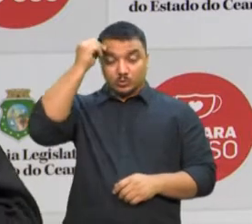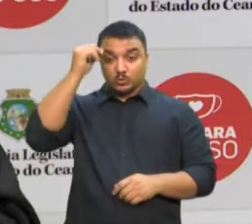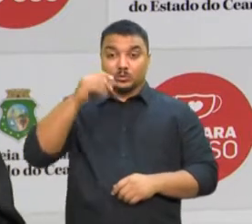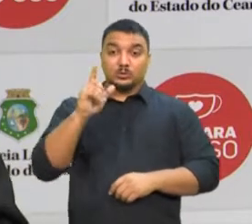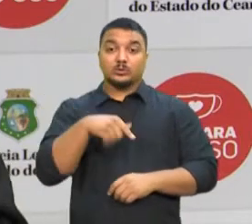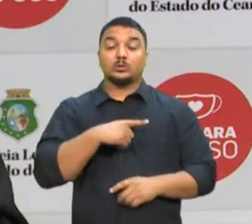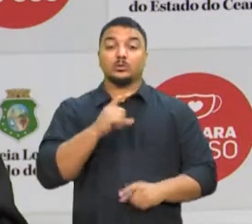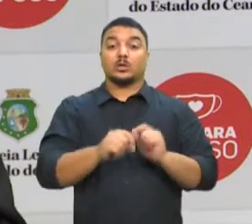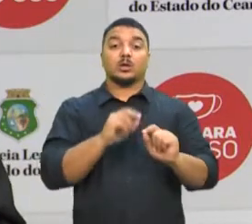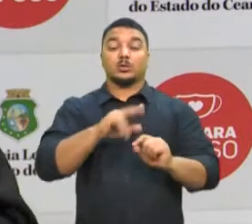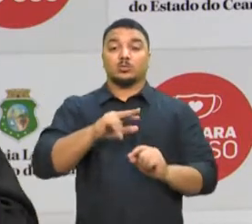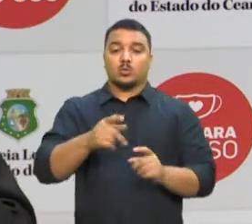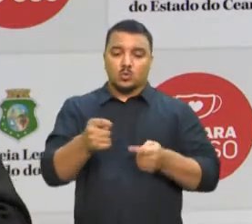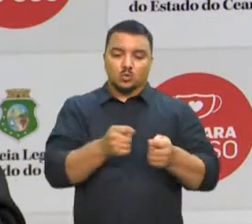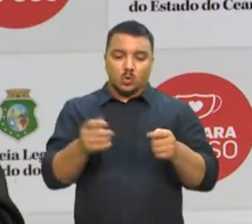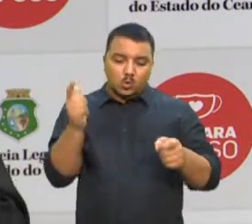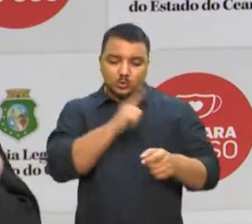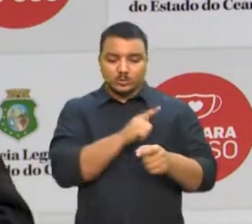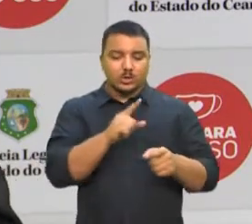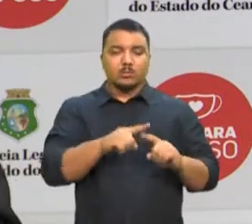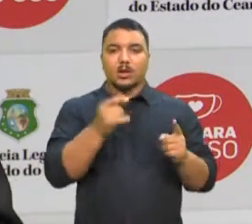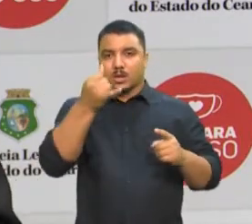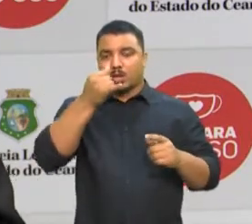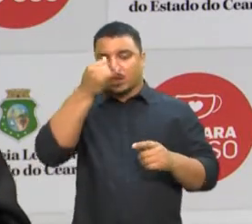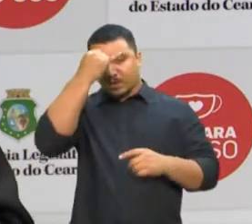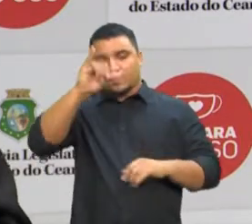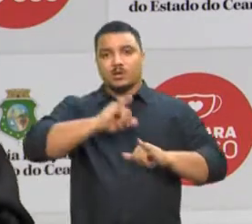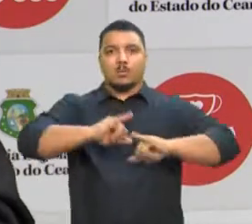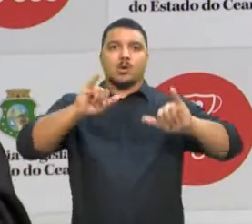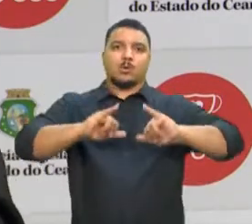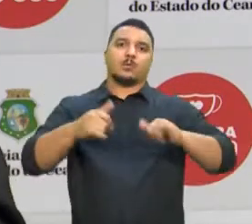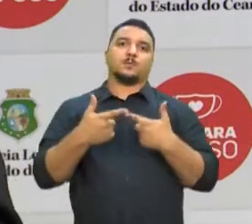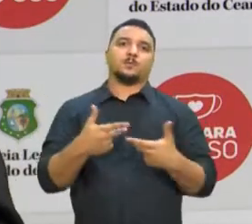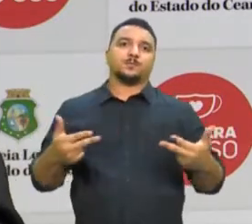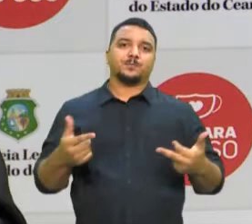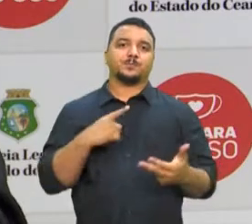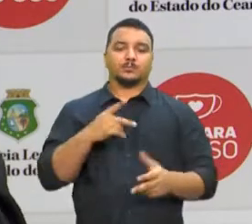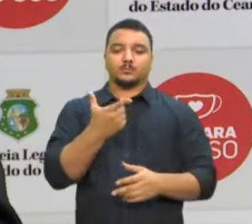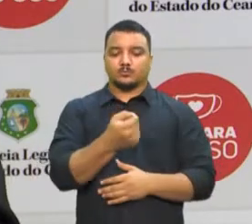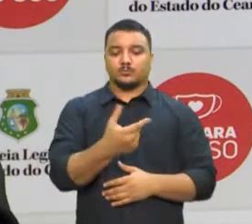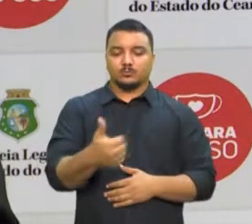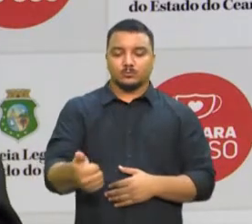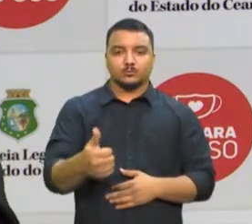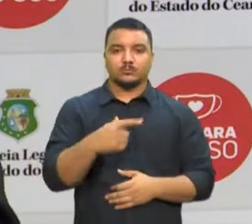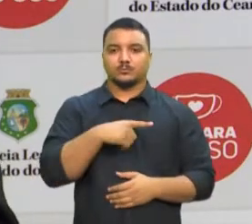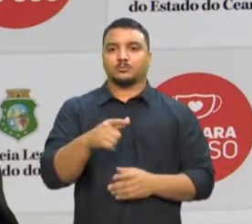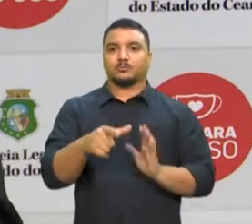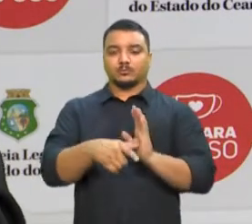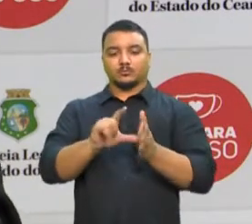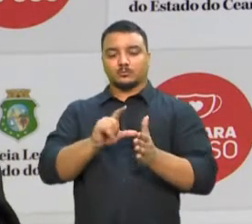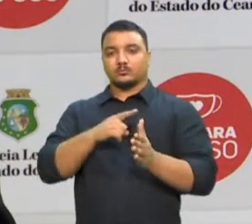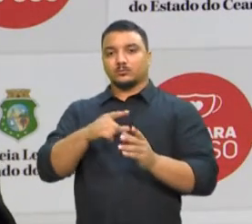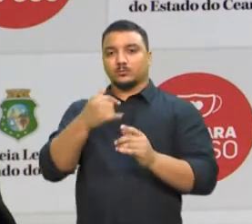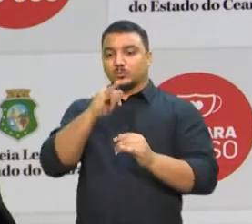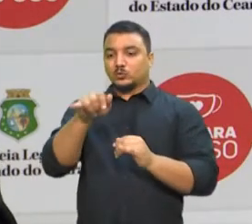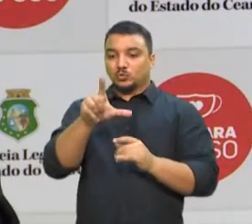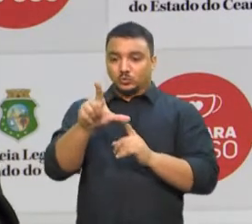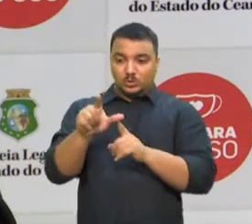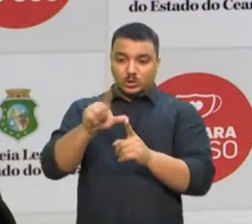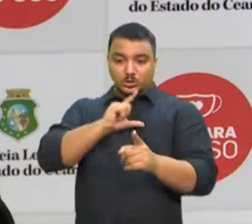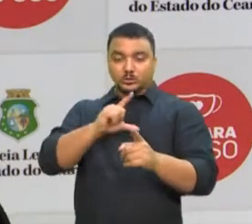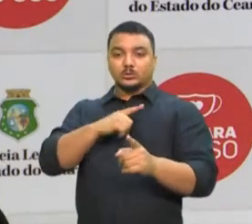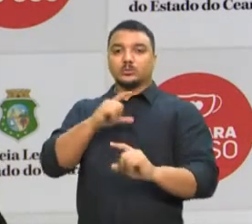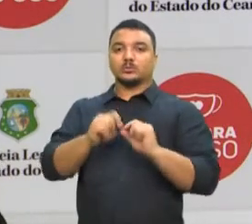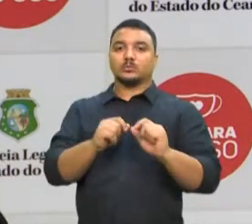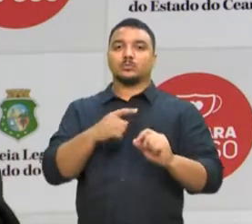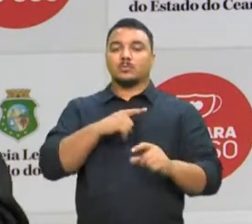houvesse uma manchete, uma notícia como essa, de que 2021, antes mesmo do meio do ano, infelizmente, já